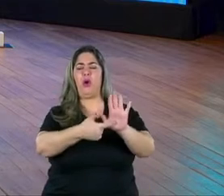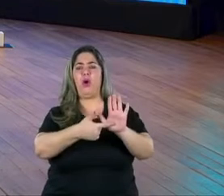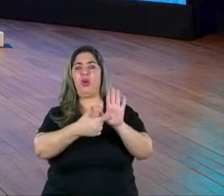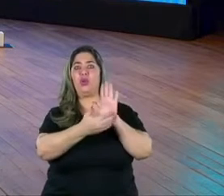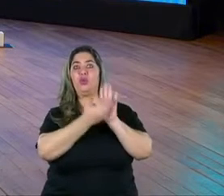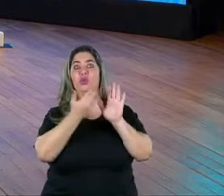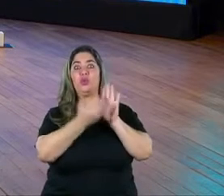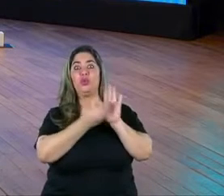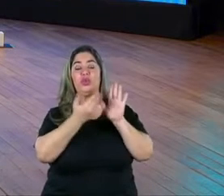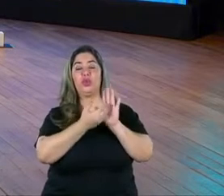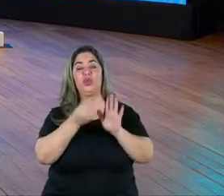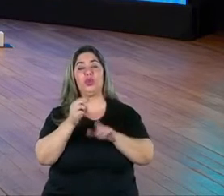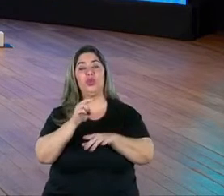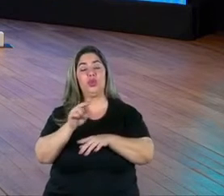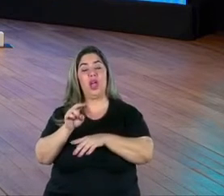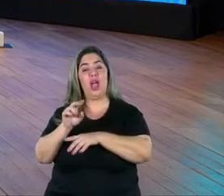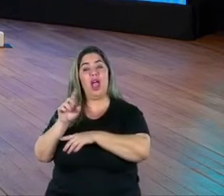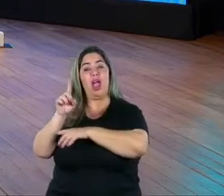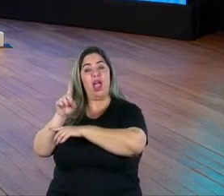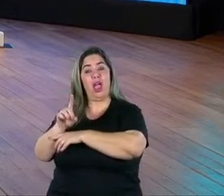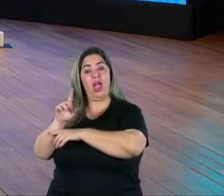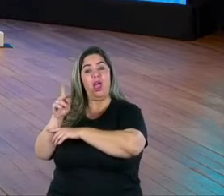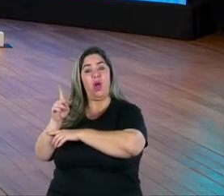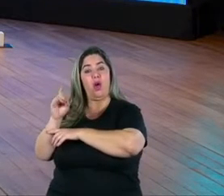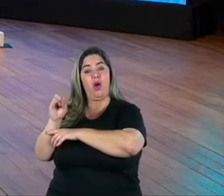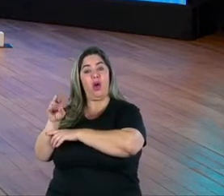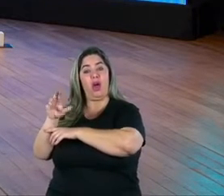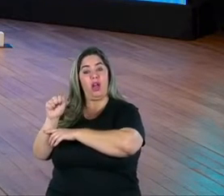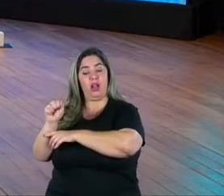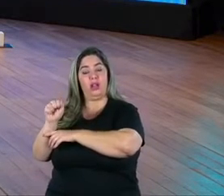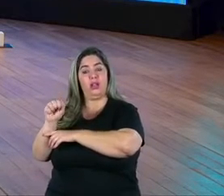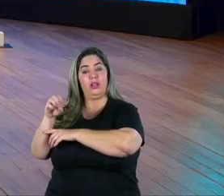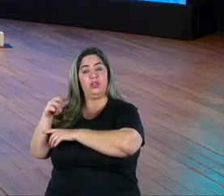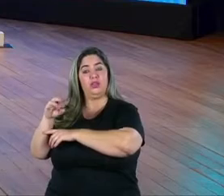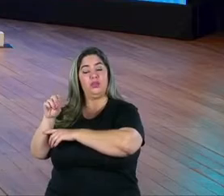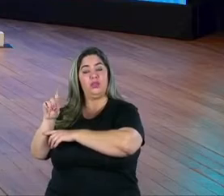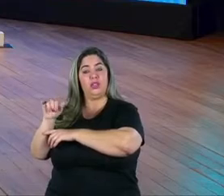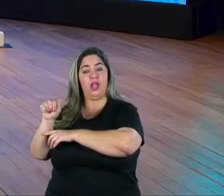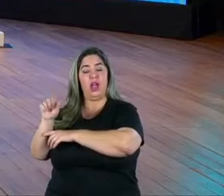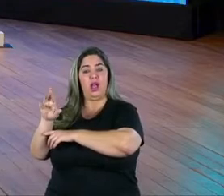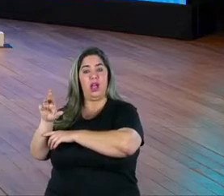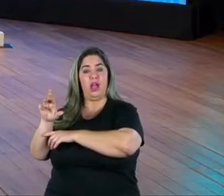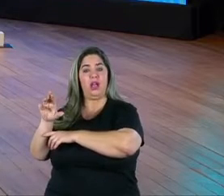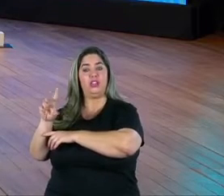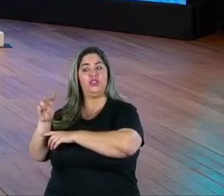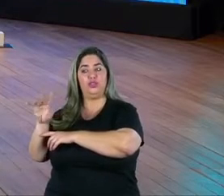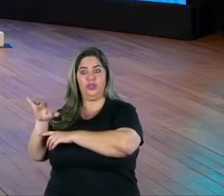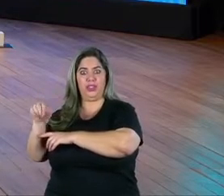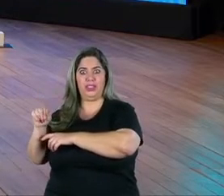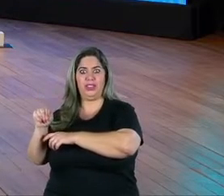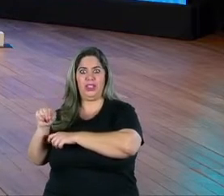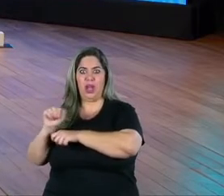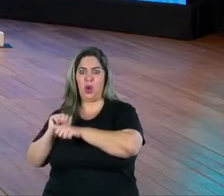livro fantástico chamado É Hora de Mudarmos de Vida, as lições sobre o coronavírus de 2020.